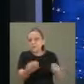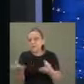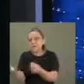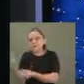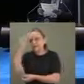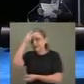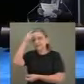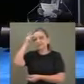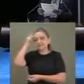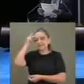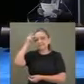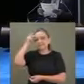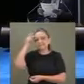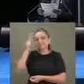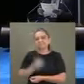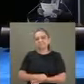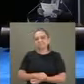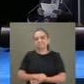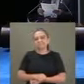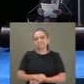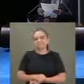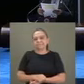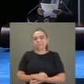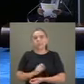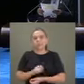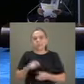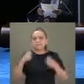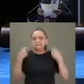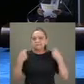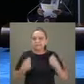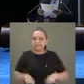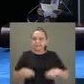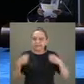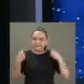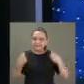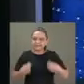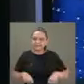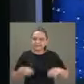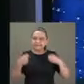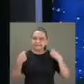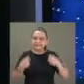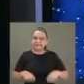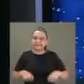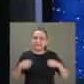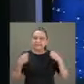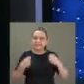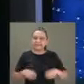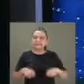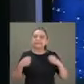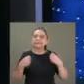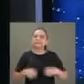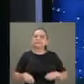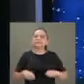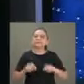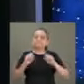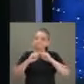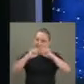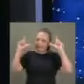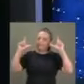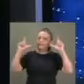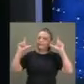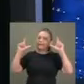muita gente precisando trocar a bola de cristal Entendeu